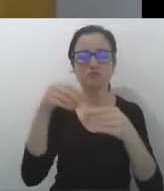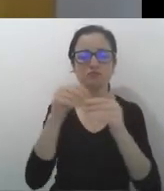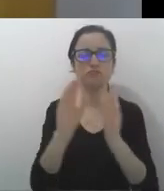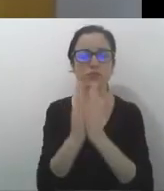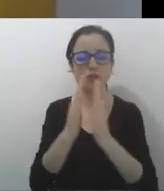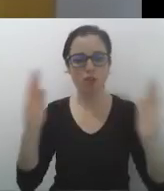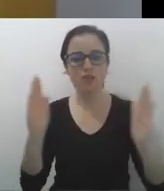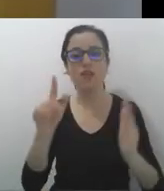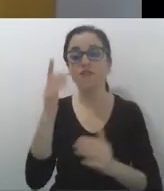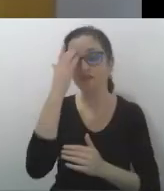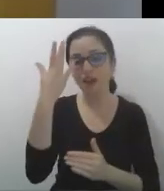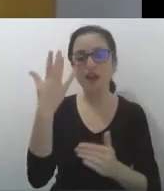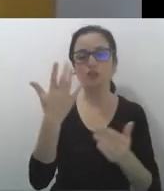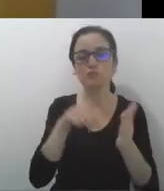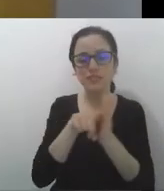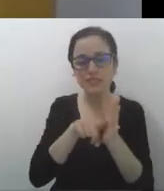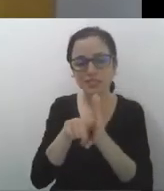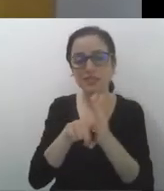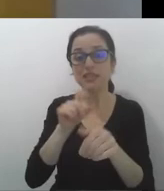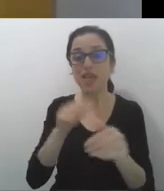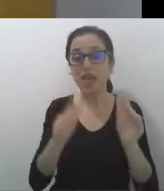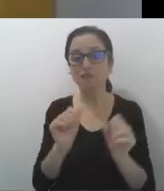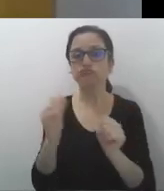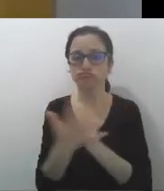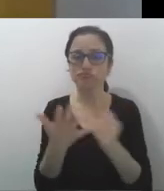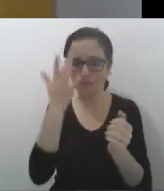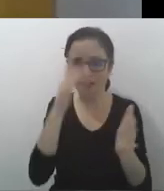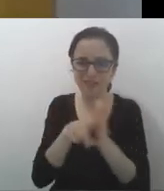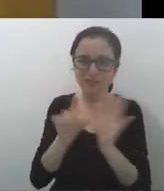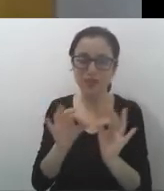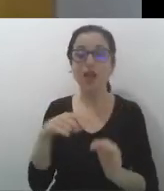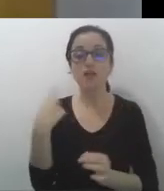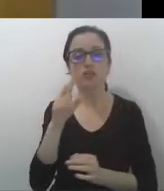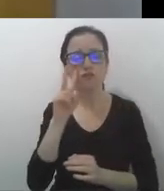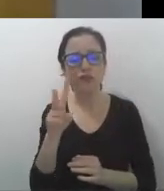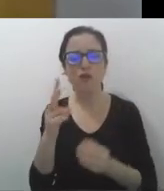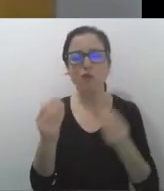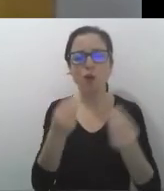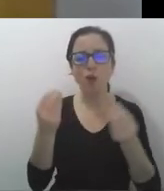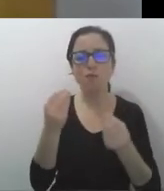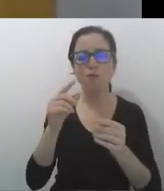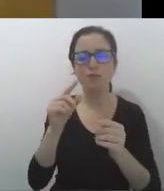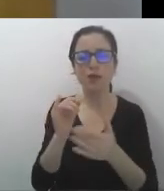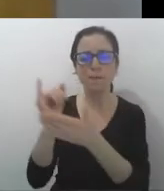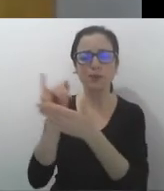é fácil fazer essa pesquisa até durante a pandemia, né? A gente vai ver como se importaram